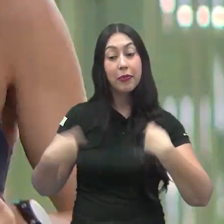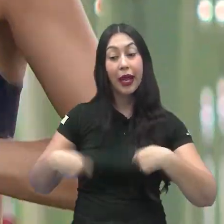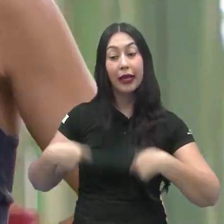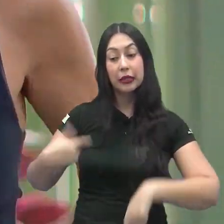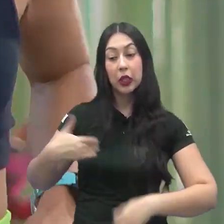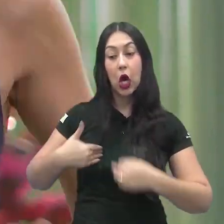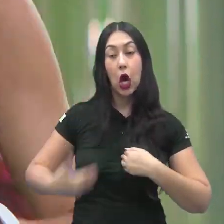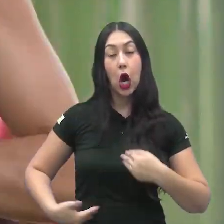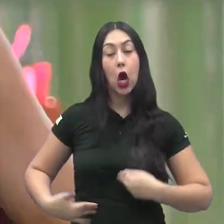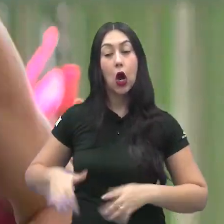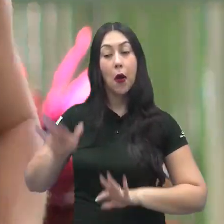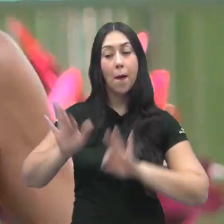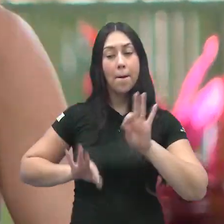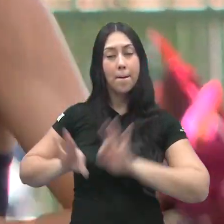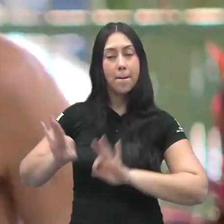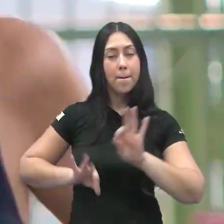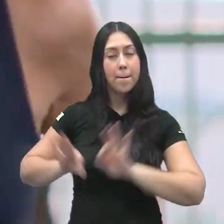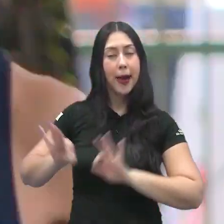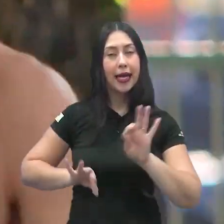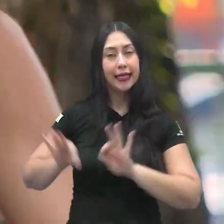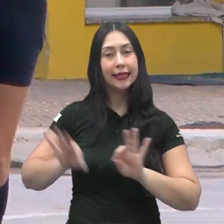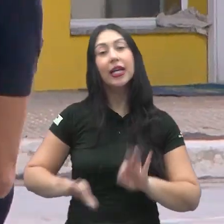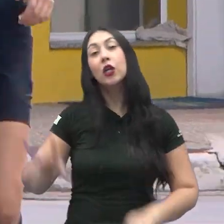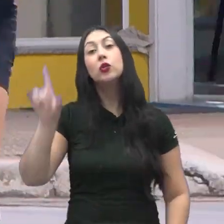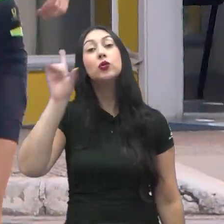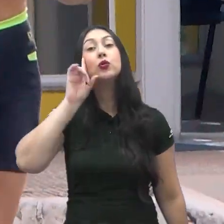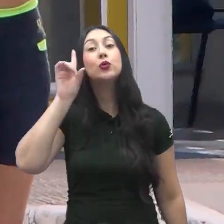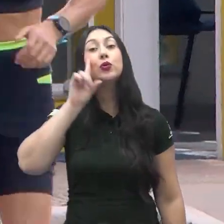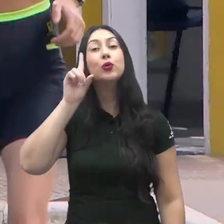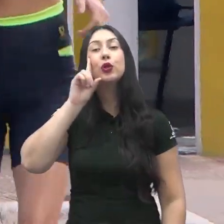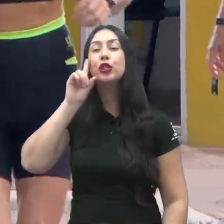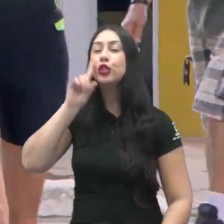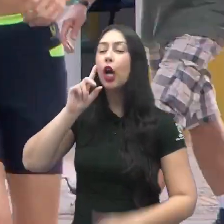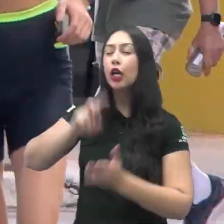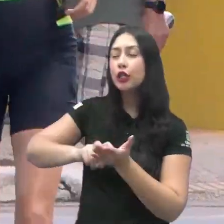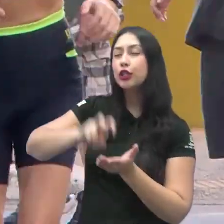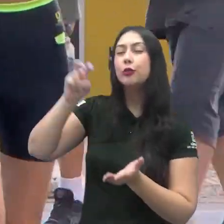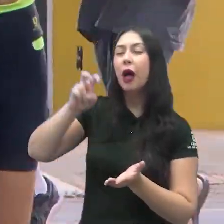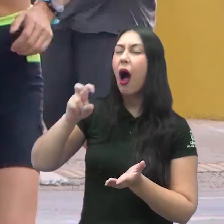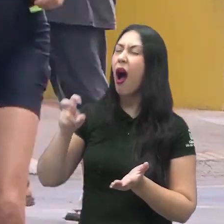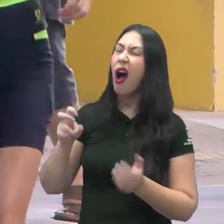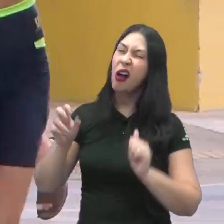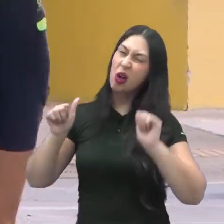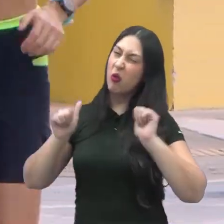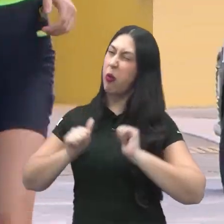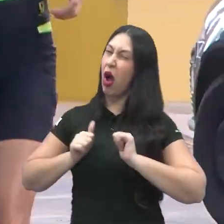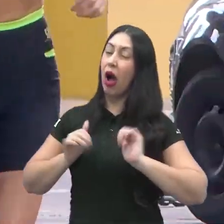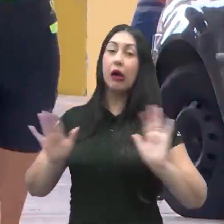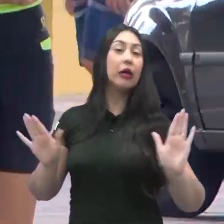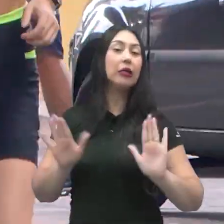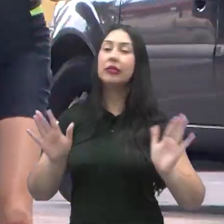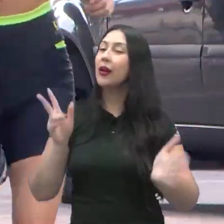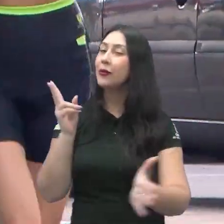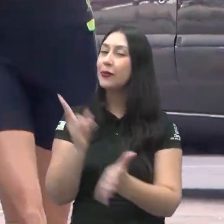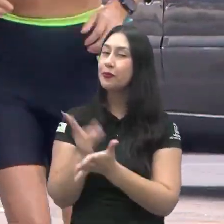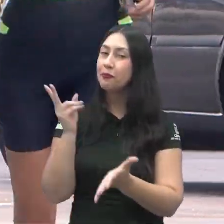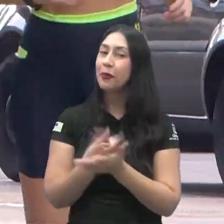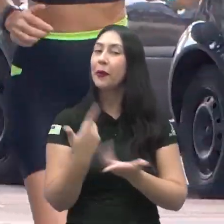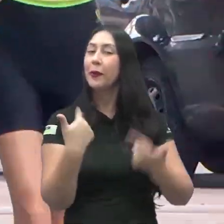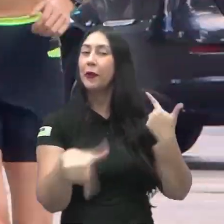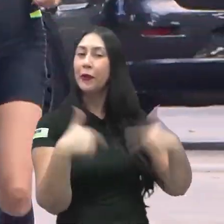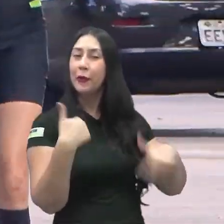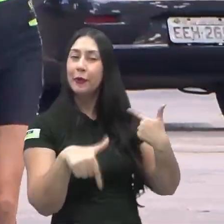a preparação exige sacrifícios. A rotina começa cedo e não tem descanso, nem mesmo para